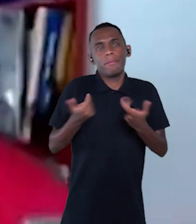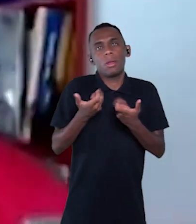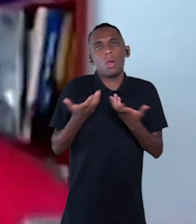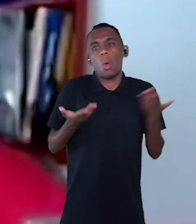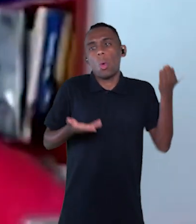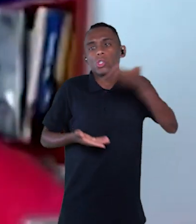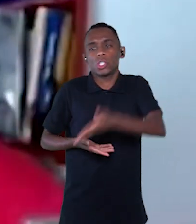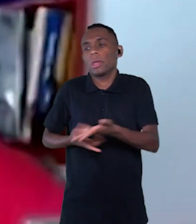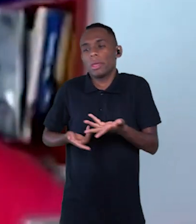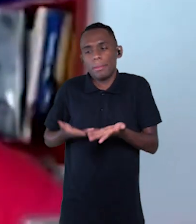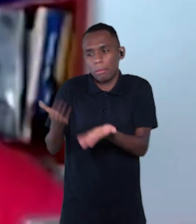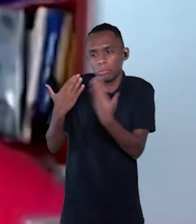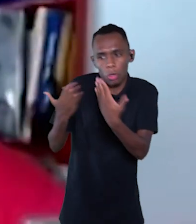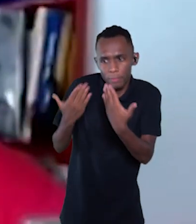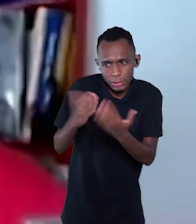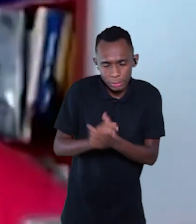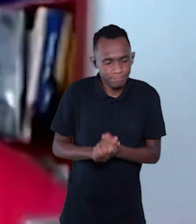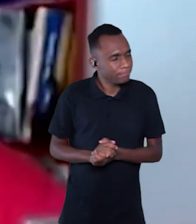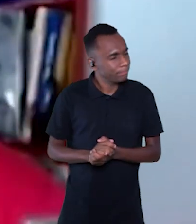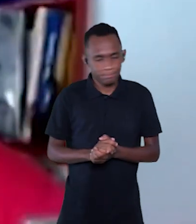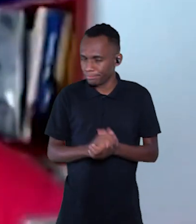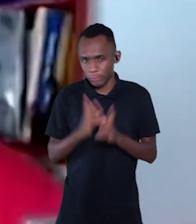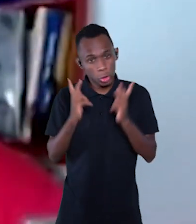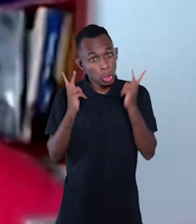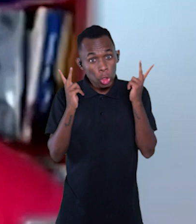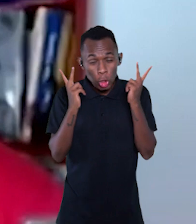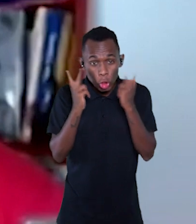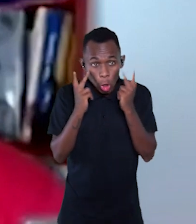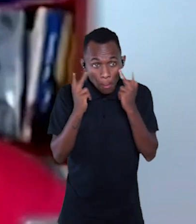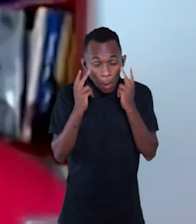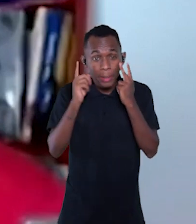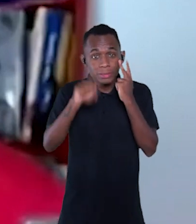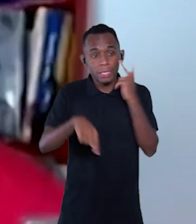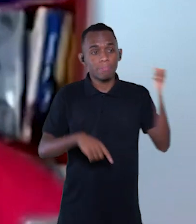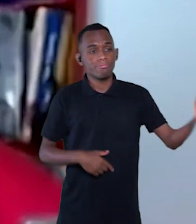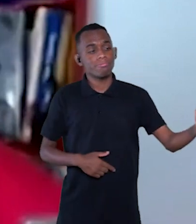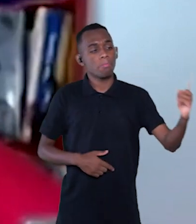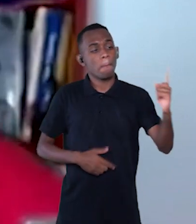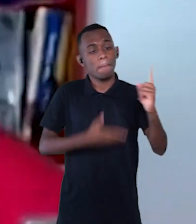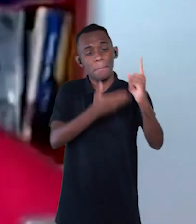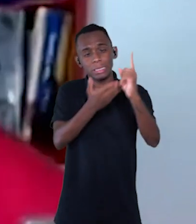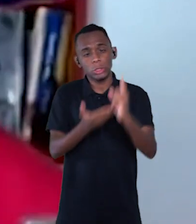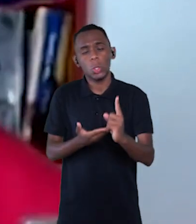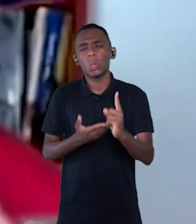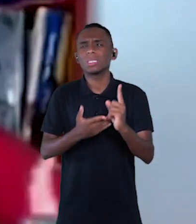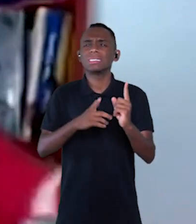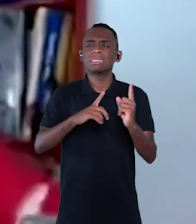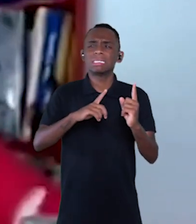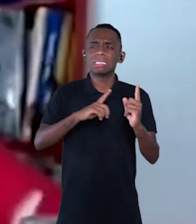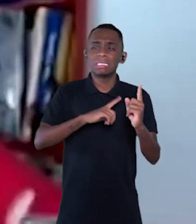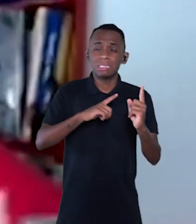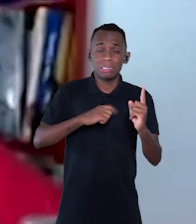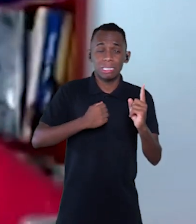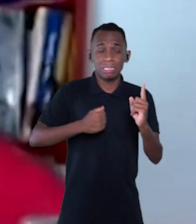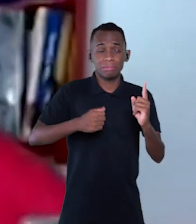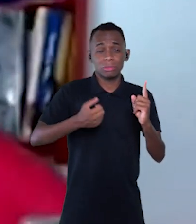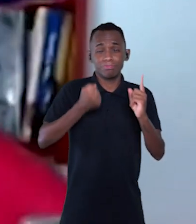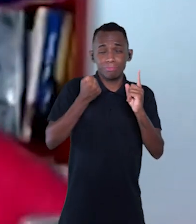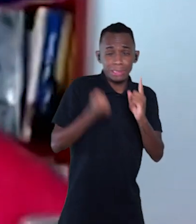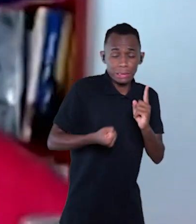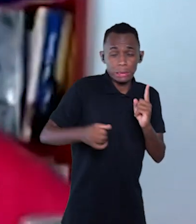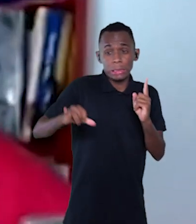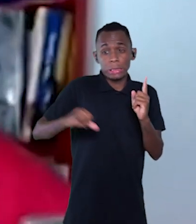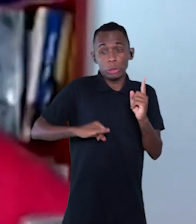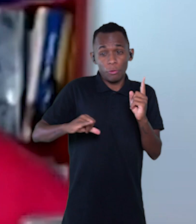conversar com você. Essas coisas não acontecem. Normalmente o que a gente vê é a pessoa carregando um imenso fardo de sofrimento e